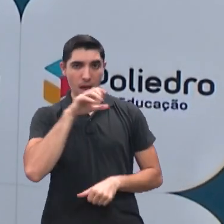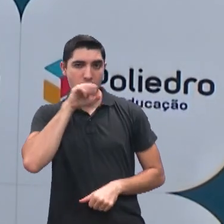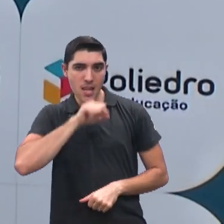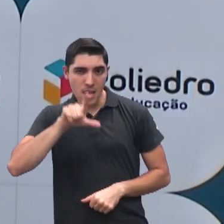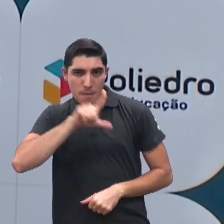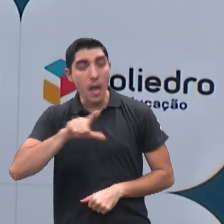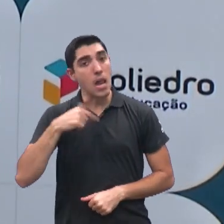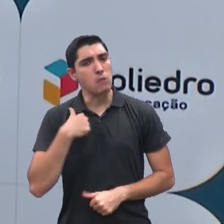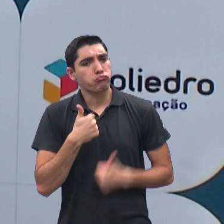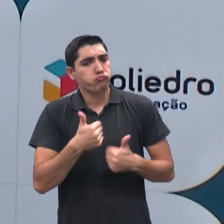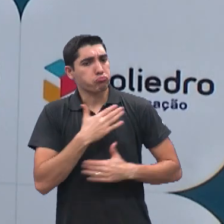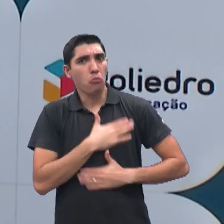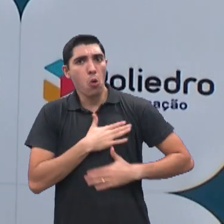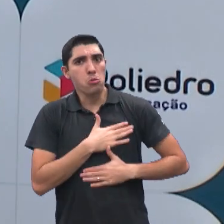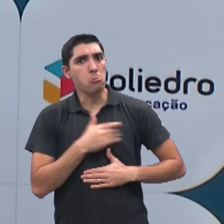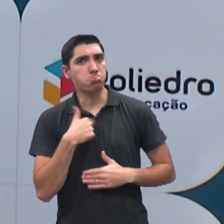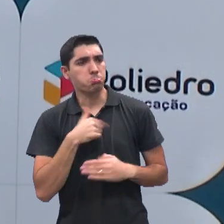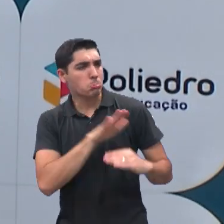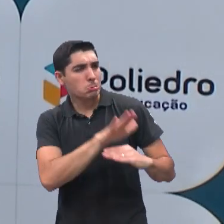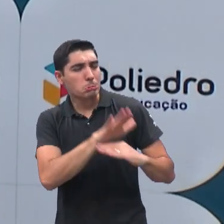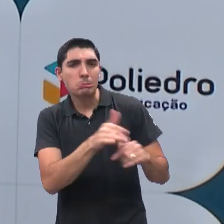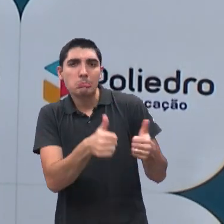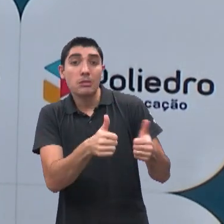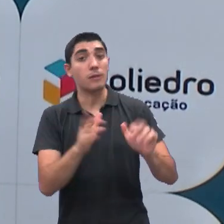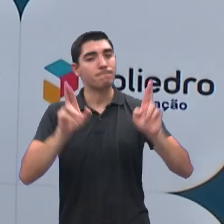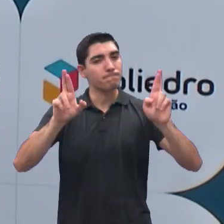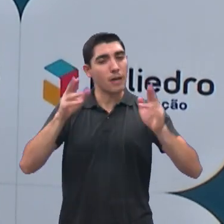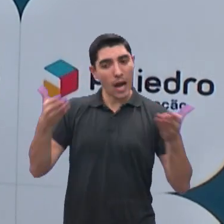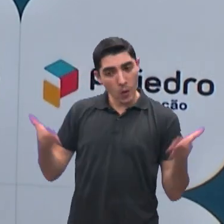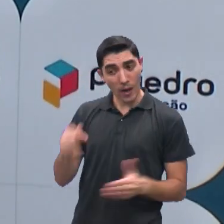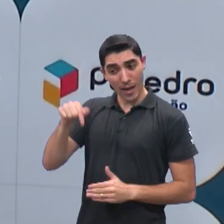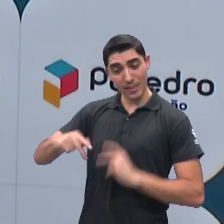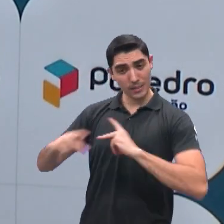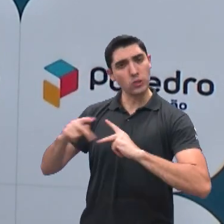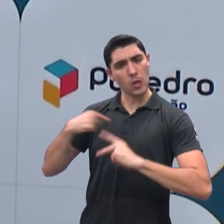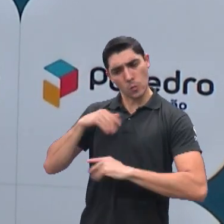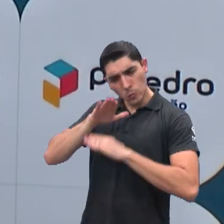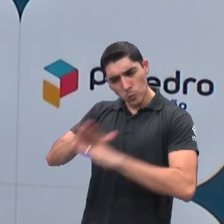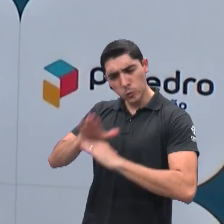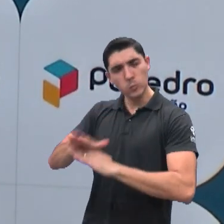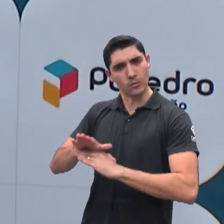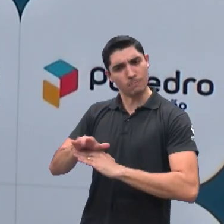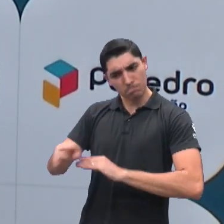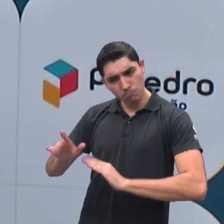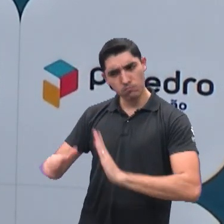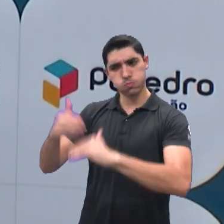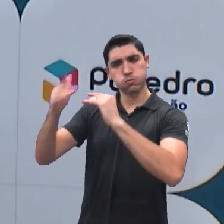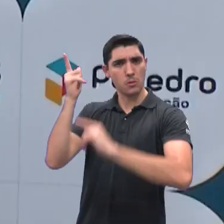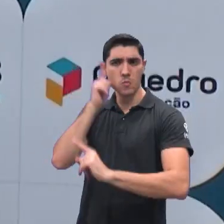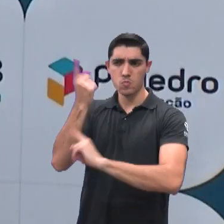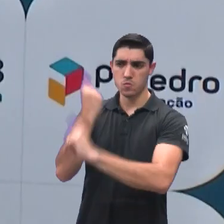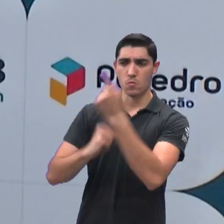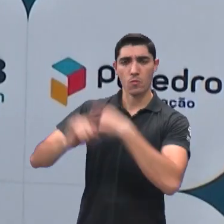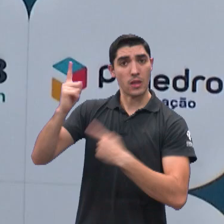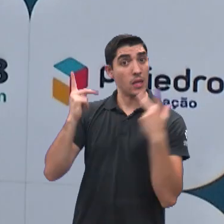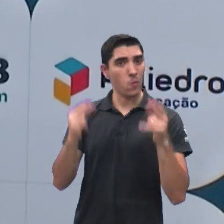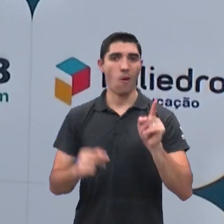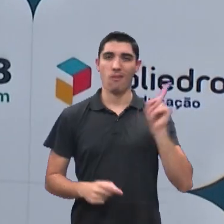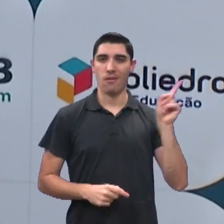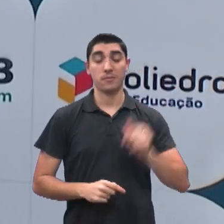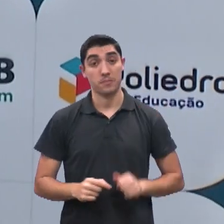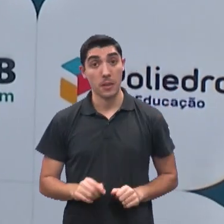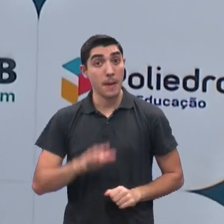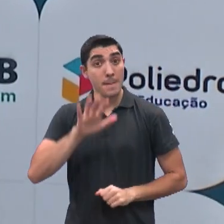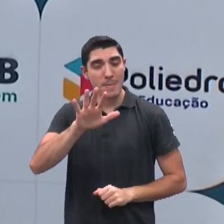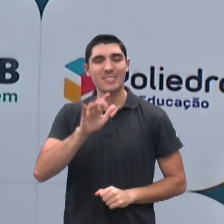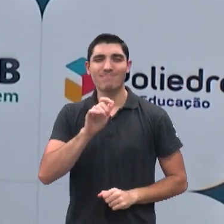bastante a equipe. E aqui eu espero que não seja diferente, a gente trabalha todo dia para que seja igual e até melhor. Mas acho que falta um pouquinho ali no